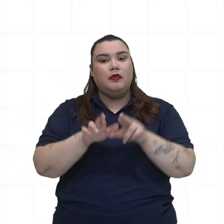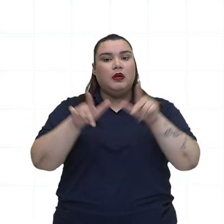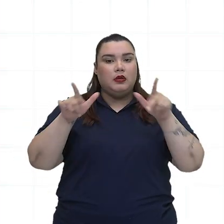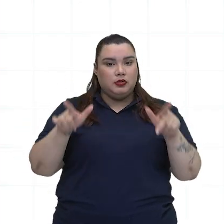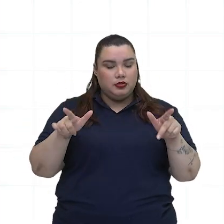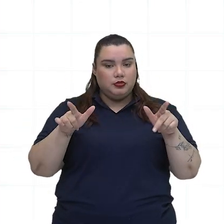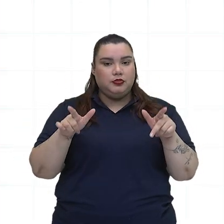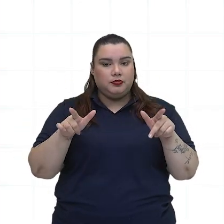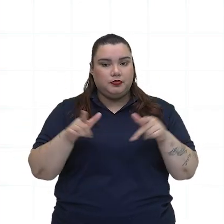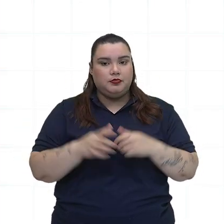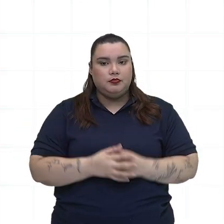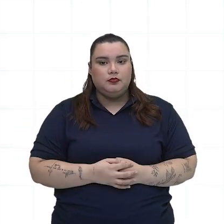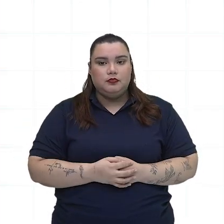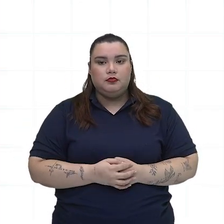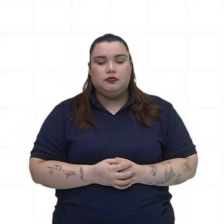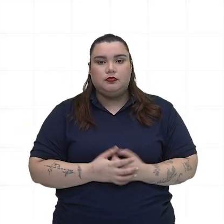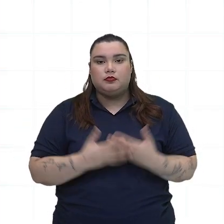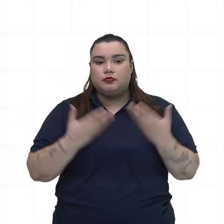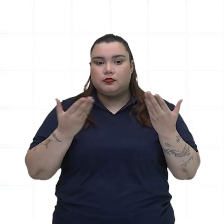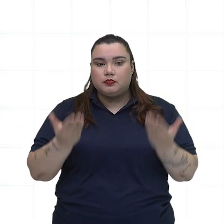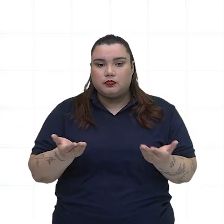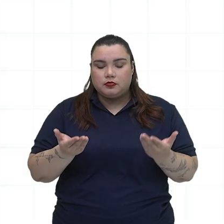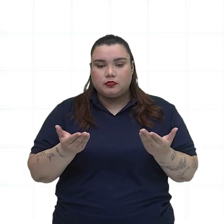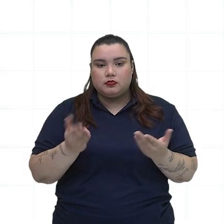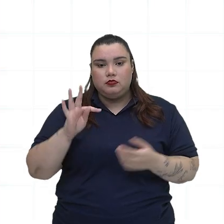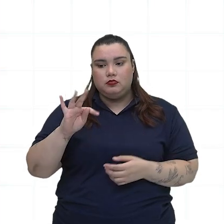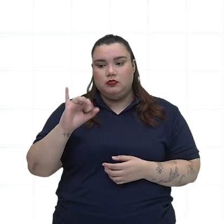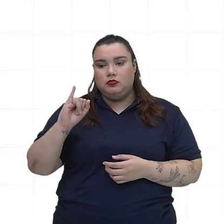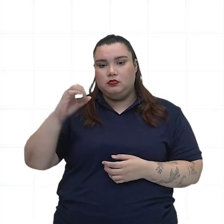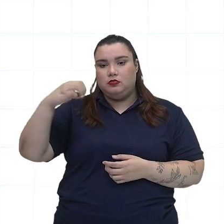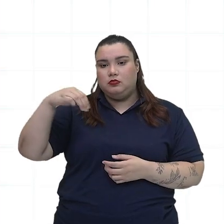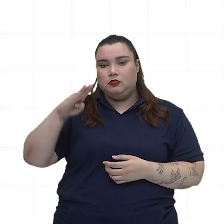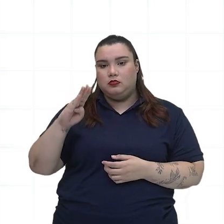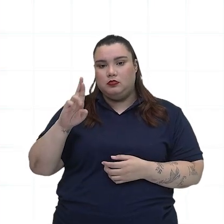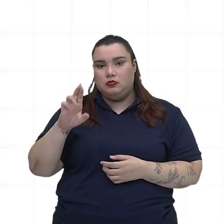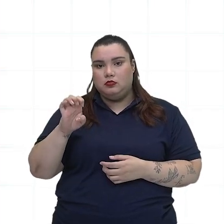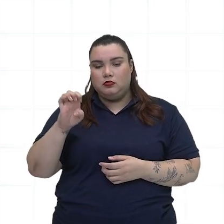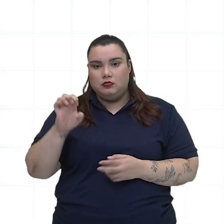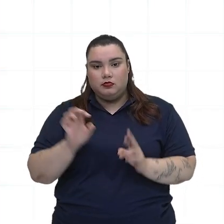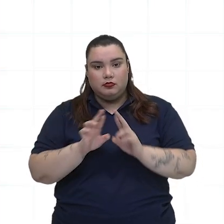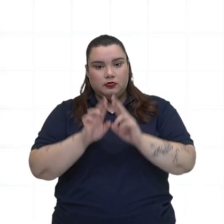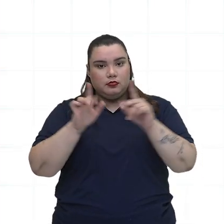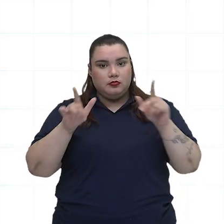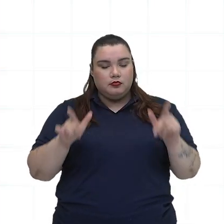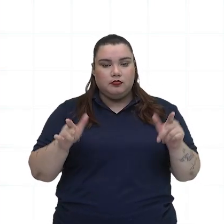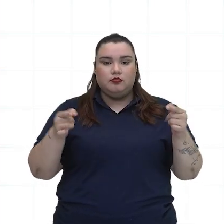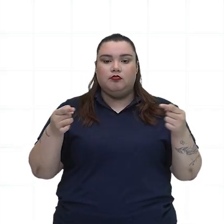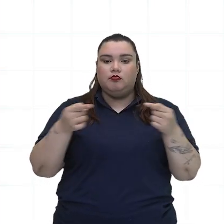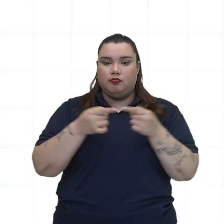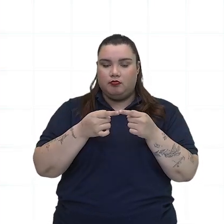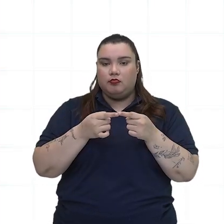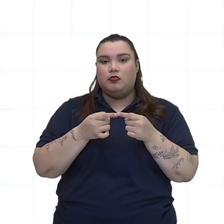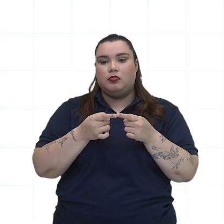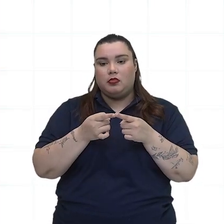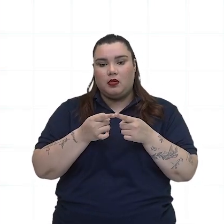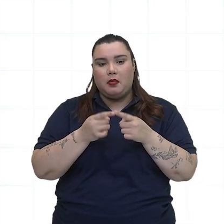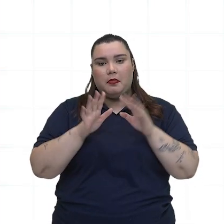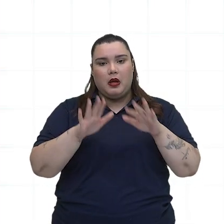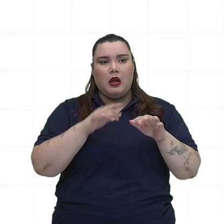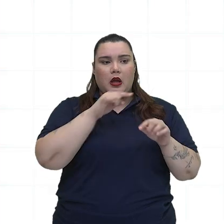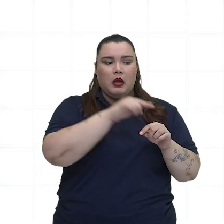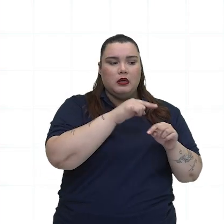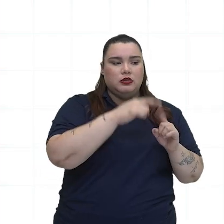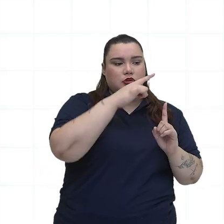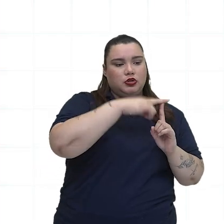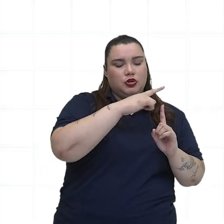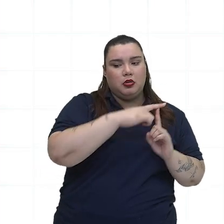mesma nota musical. Então, o timbre diferente, mesma nota musical, sendo que são